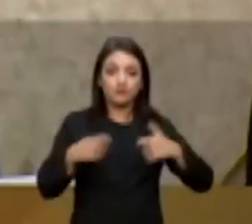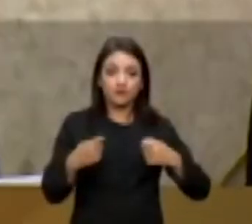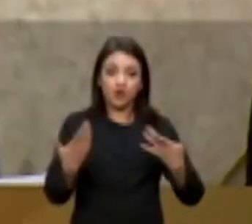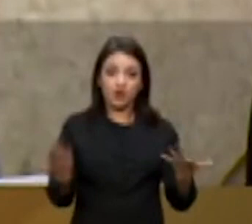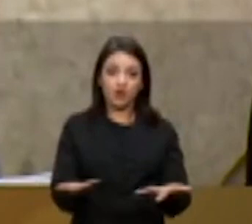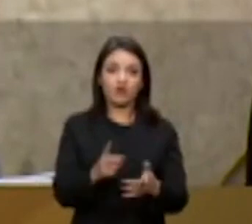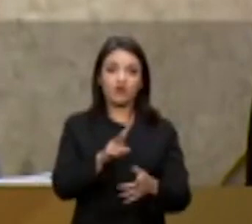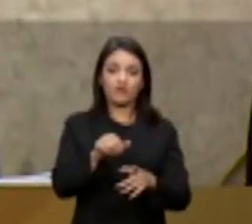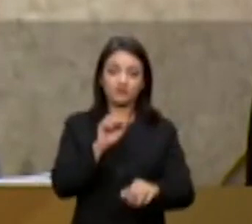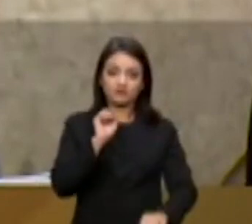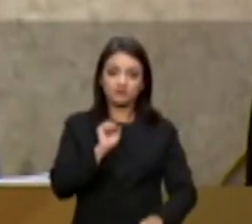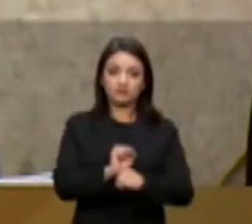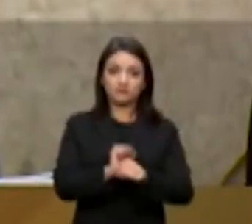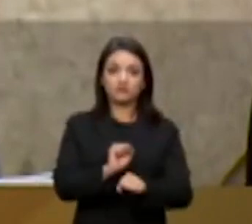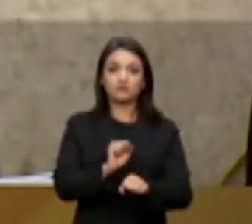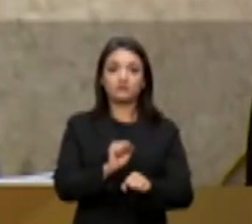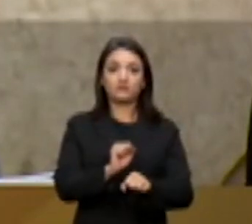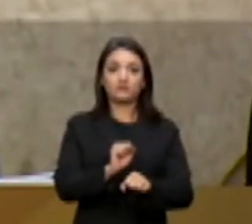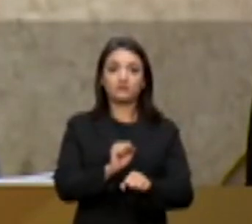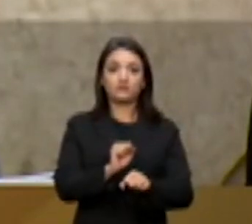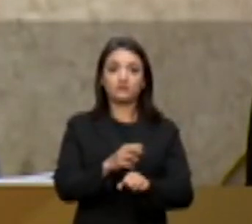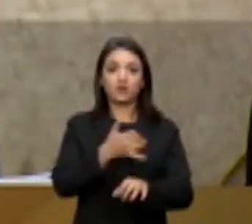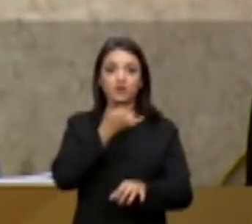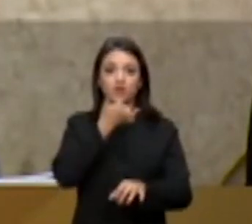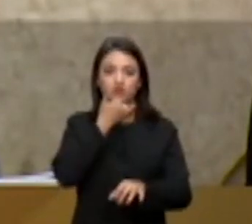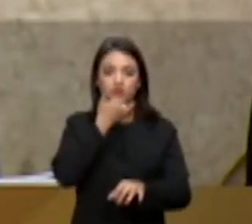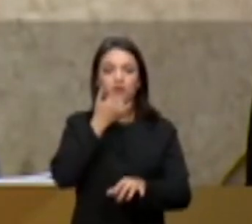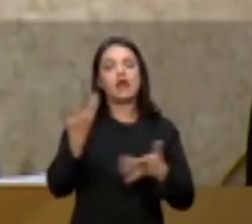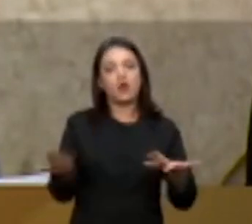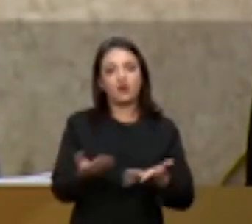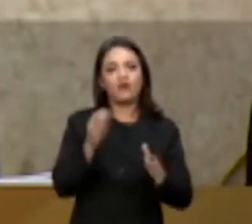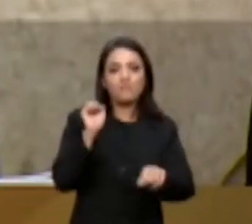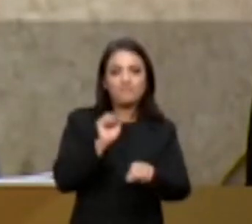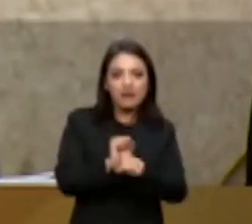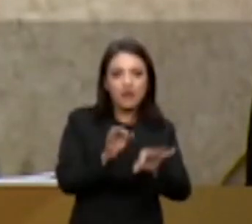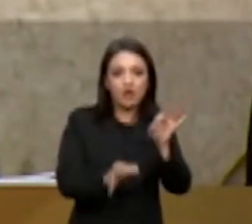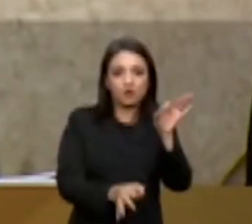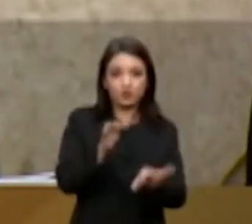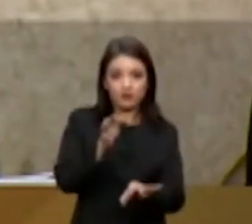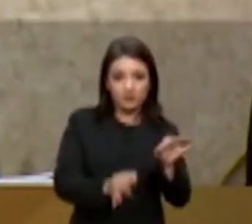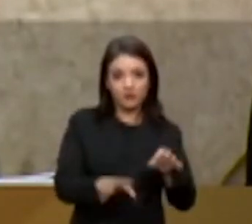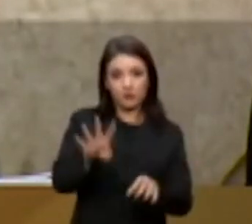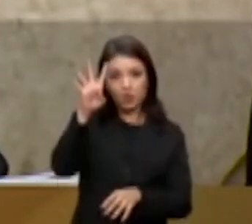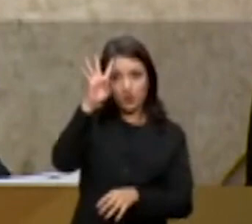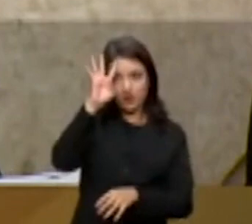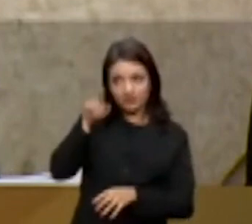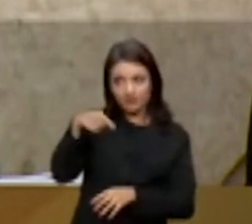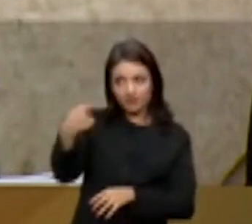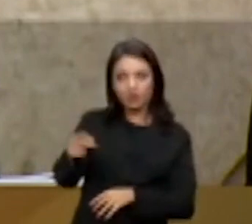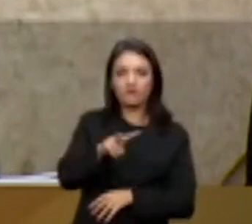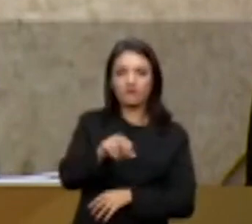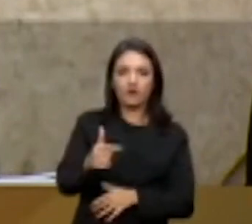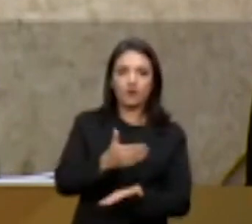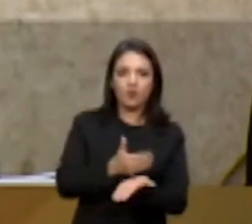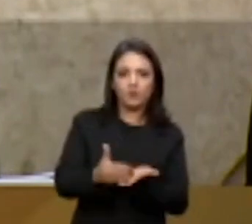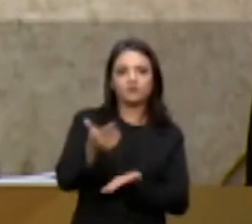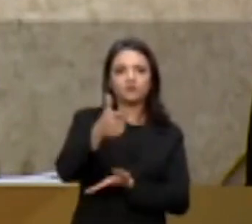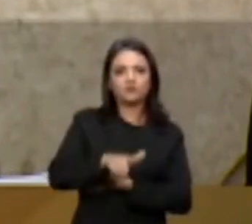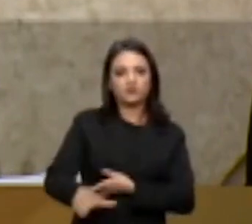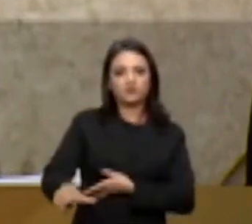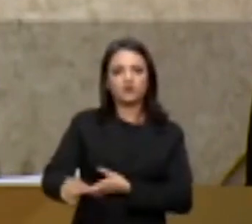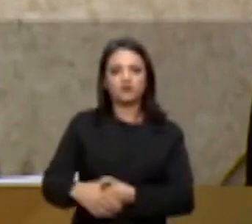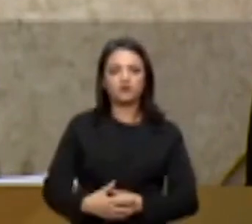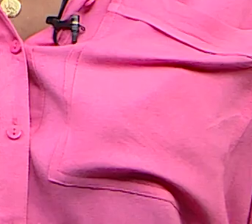corte cancelou a reunião entre os chefes dos poderes depois de bolsonaro da declarações contra os ministros Alexandre de Moraes e Luiz Roberto